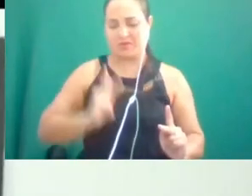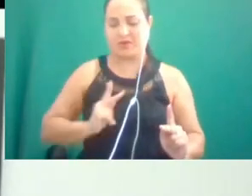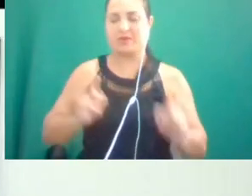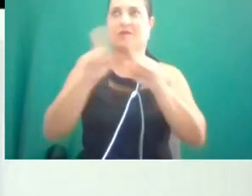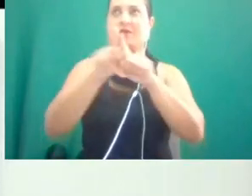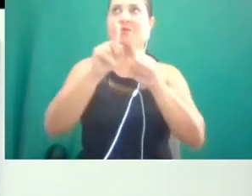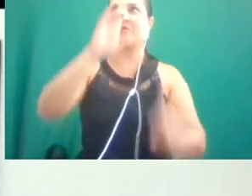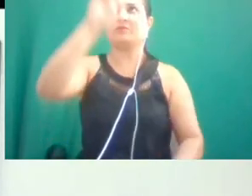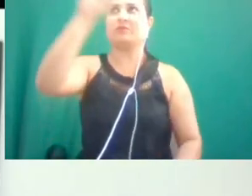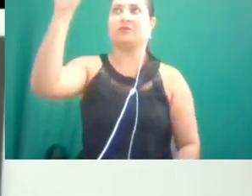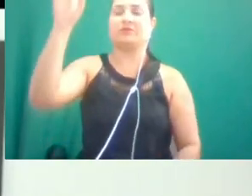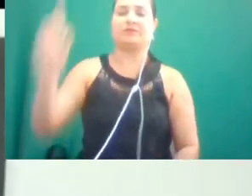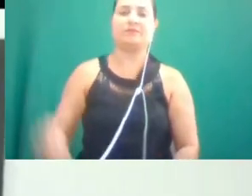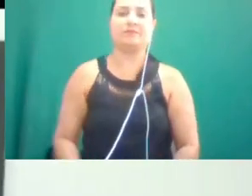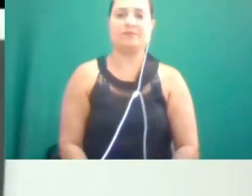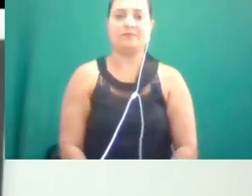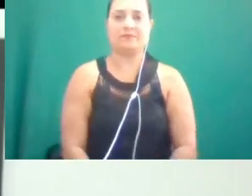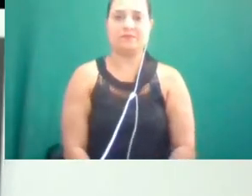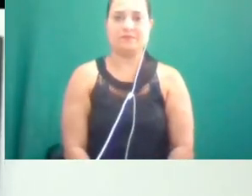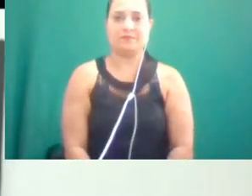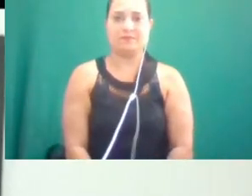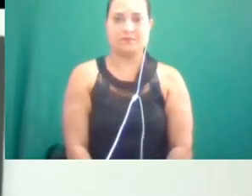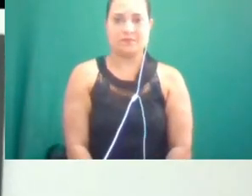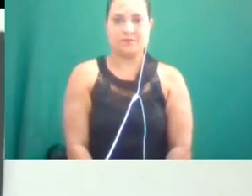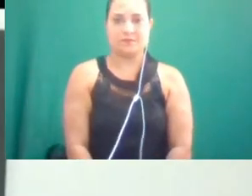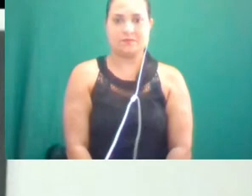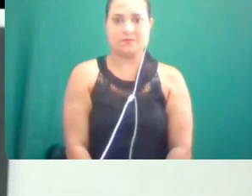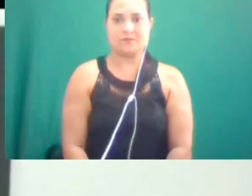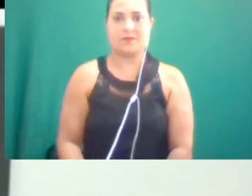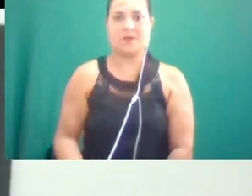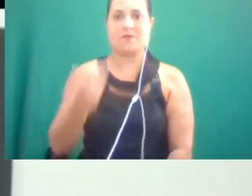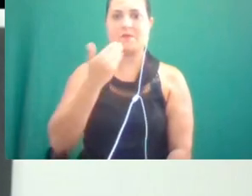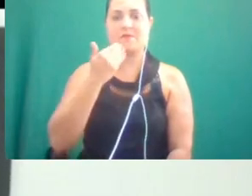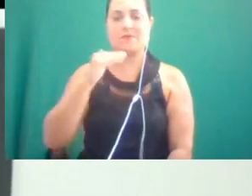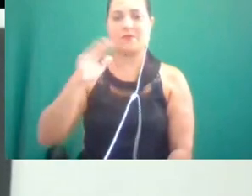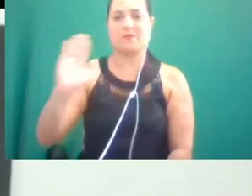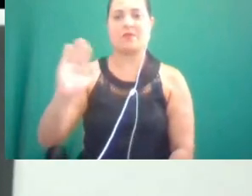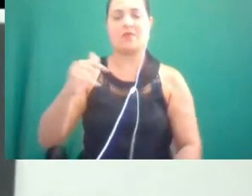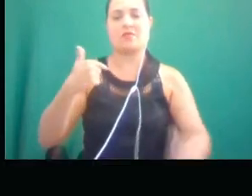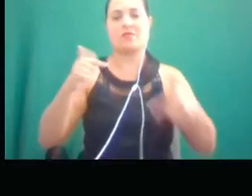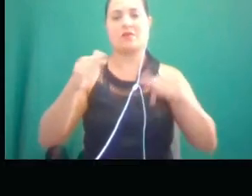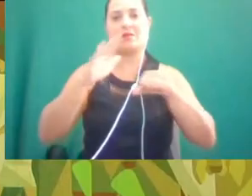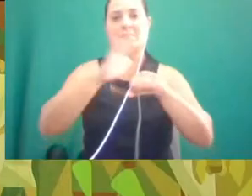de vida através da orientação consciente, fundamentada no respeito à dignidade humana.